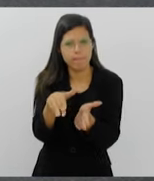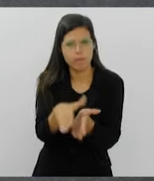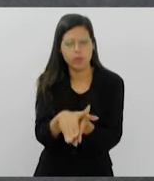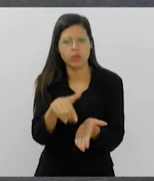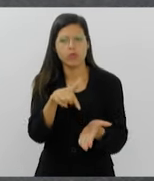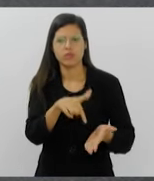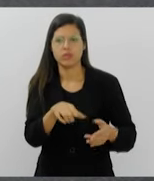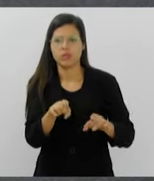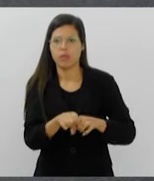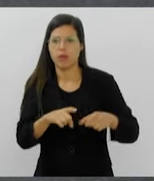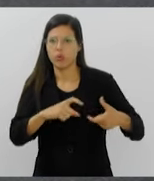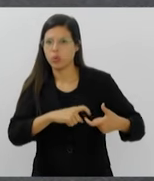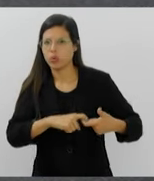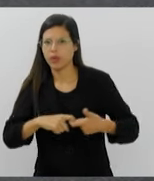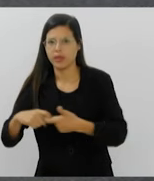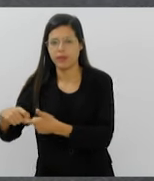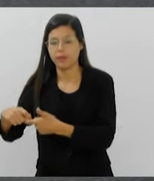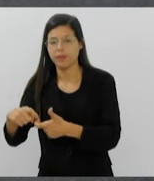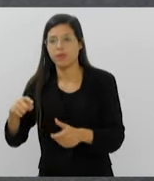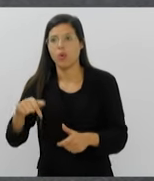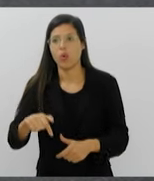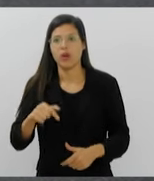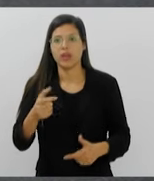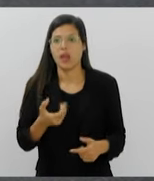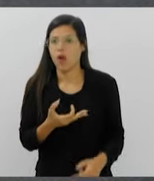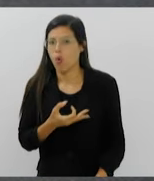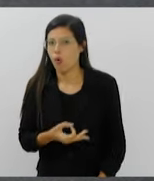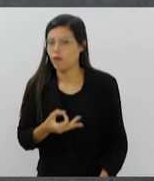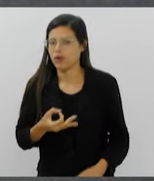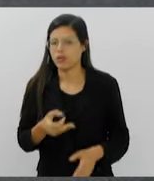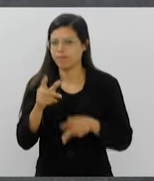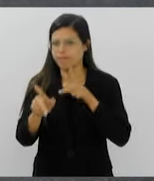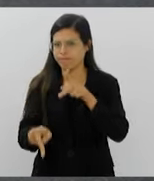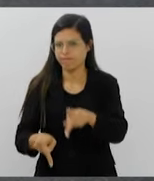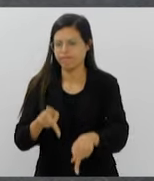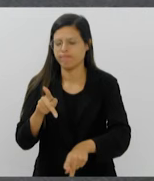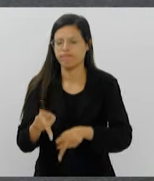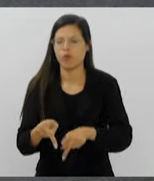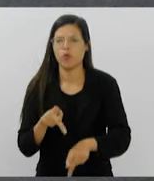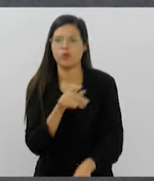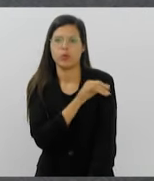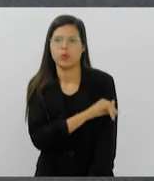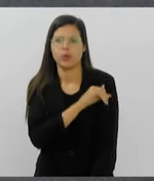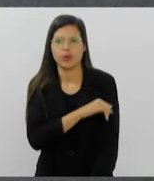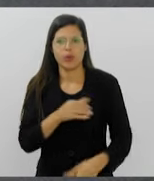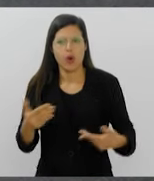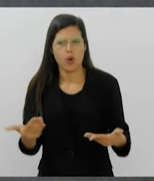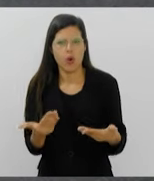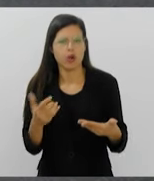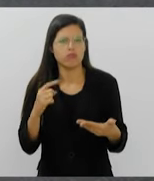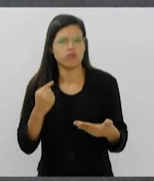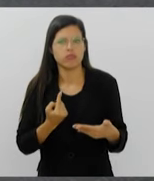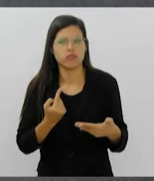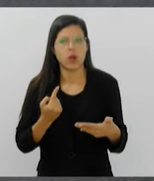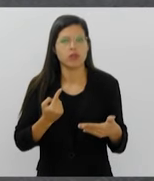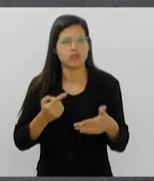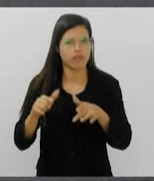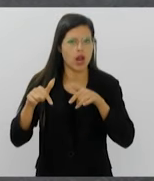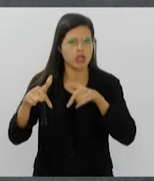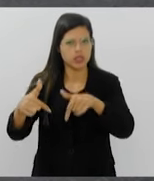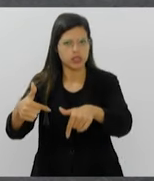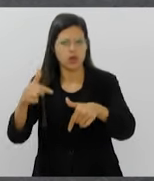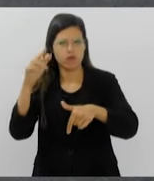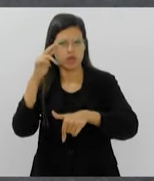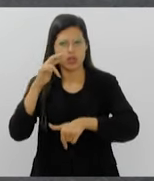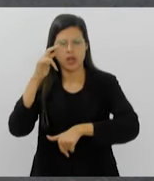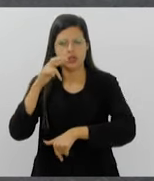as covardias com o cidadão carioca, e agora a gente vai ganhar braço nas ruas para fiscalizar. Mas aproveito a fala de Vossa Excelência,